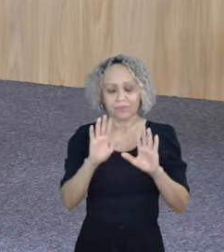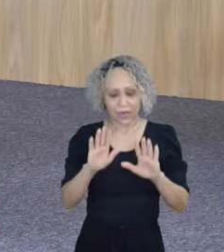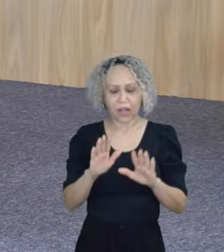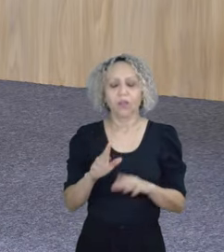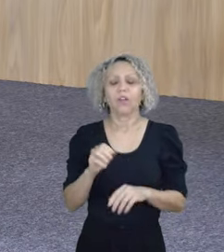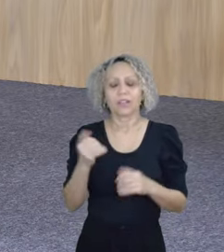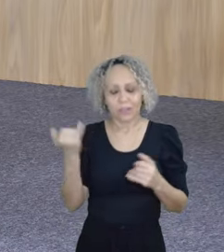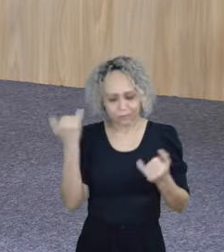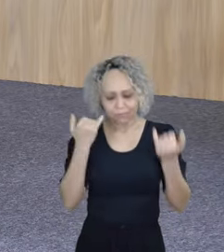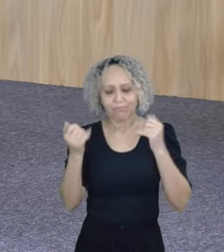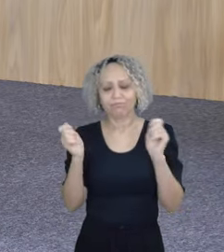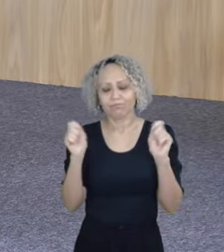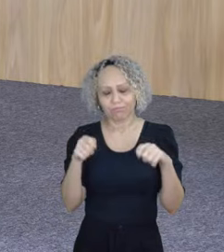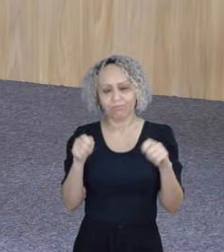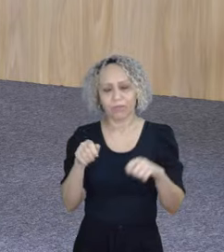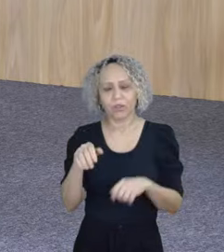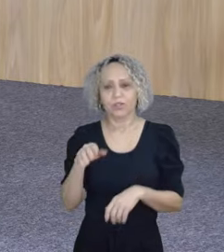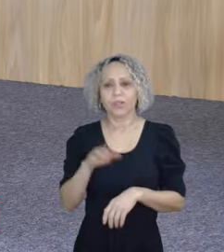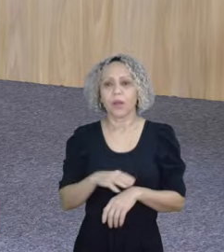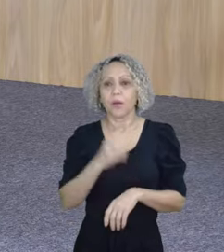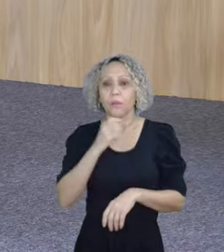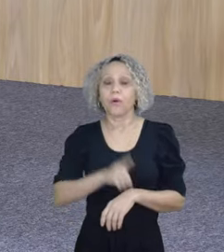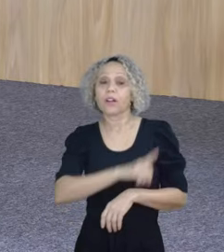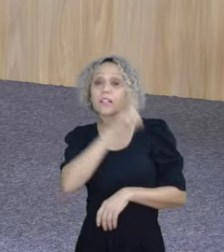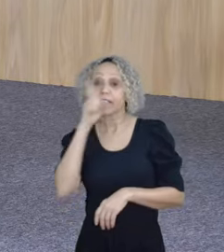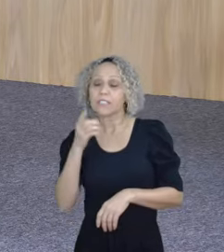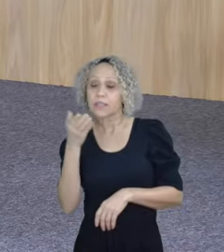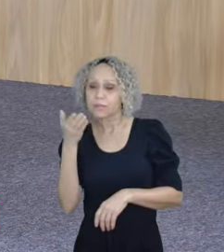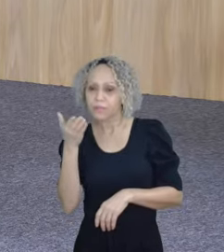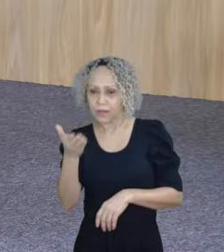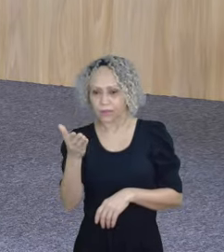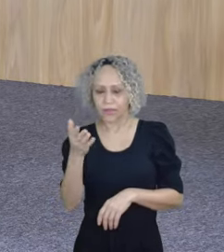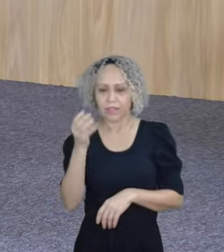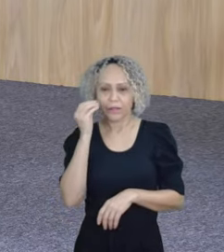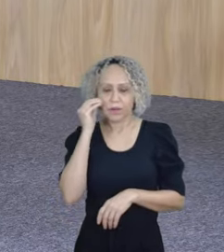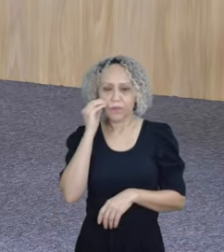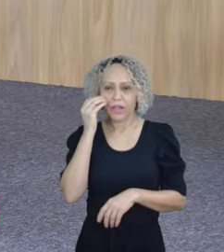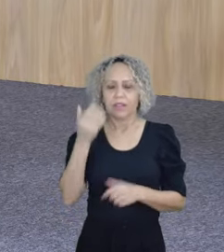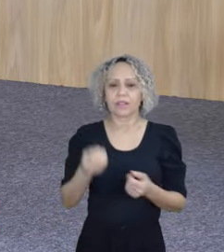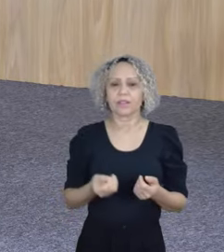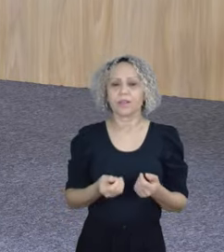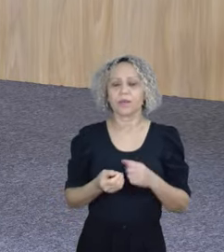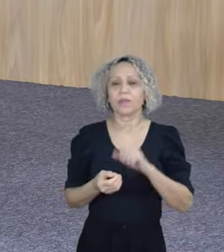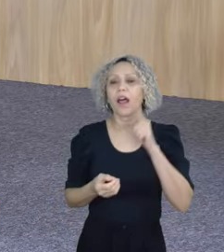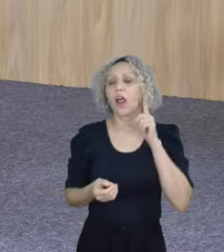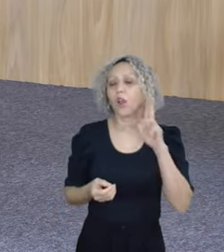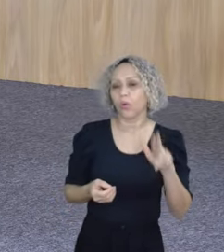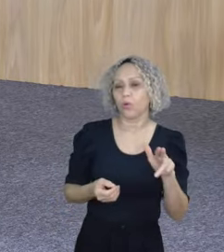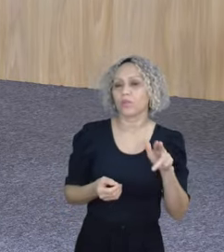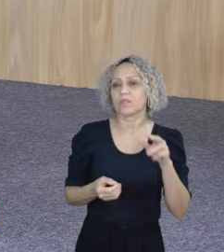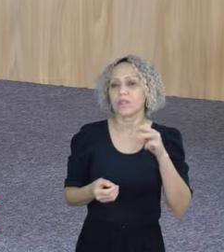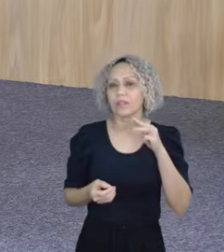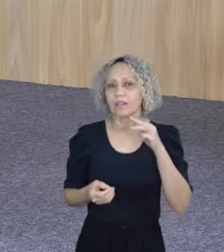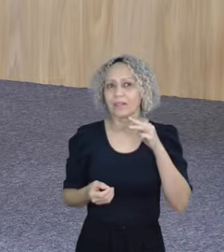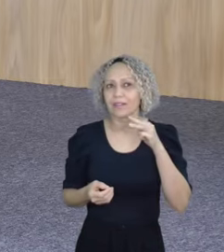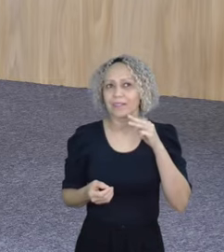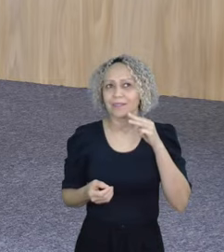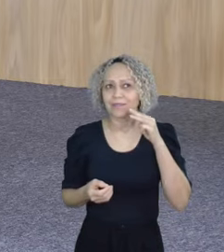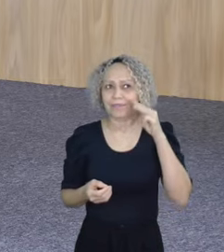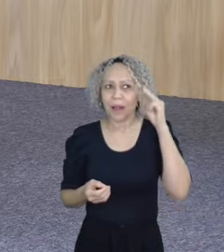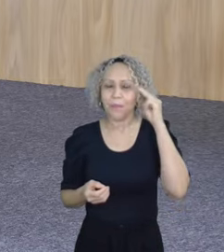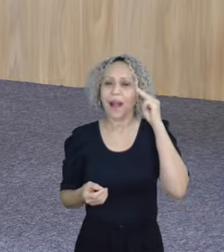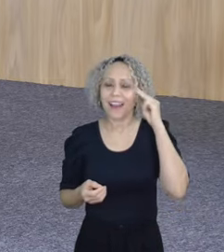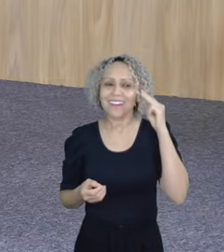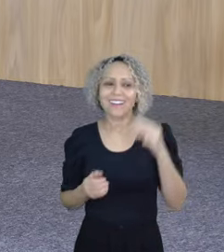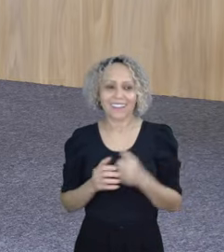ouvindo agora, sim, muito bem. Um bom dia aí pra você, um bom dia pra Lúcia e pra Marilene e pra todo mundo que tá nos assistindo. Fernando,